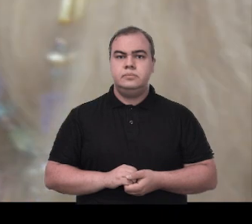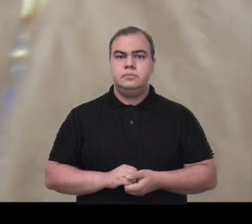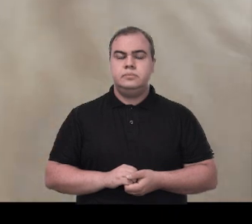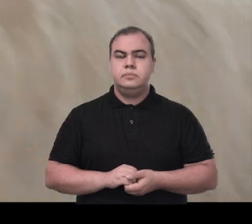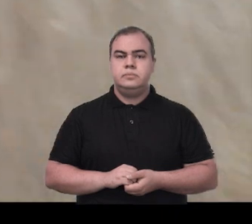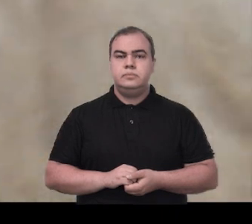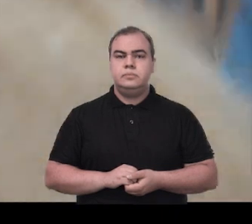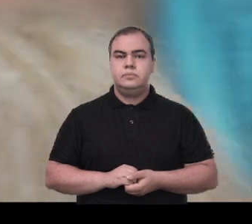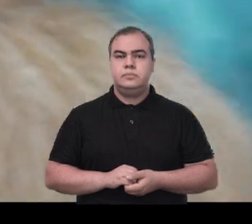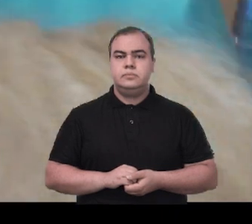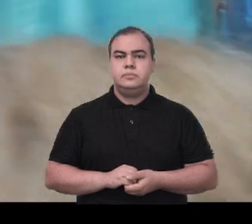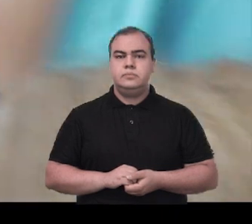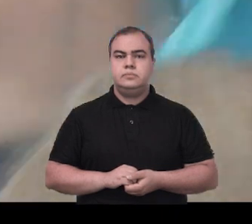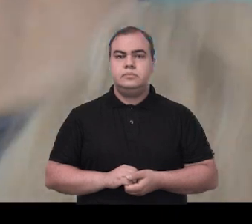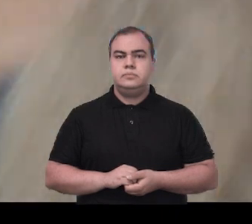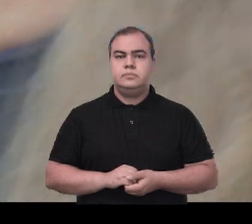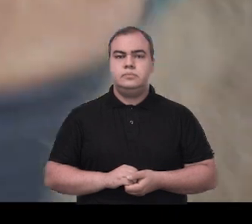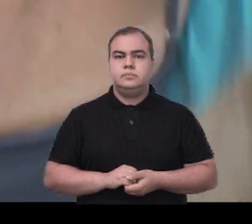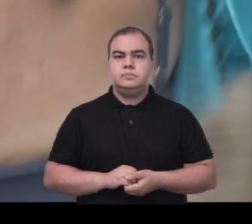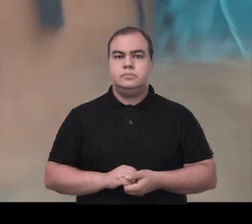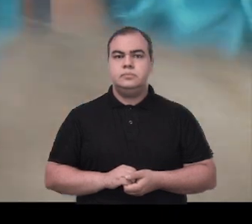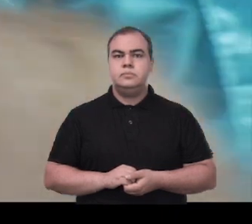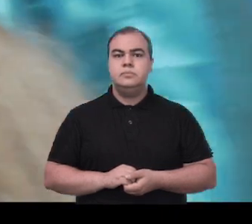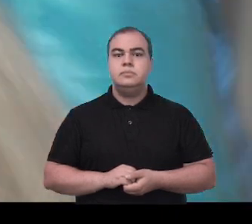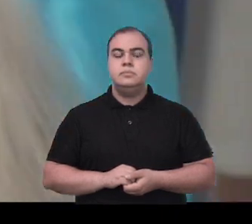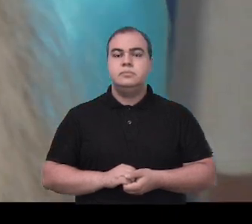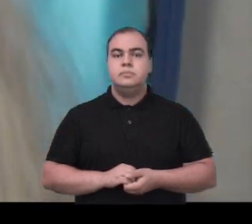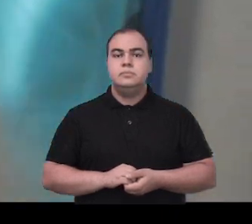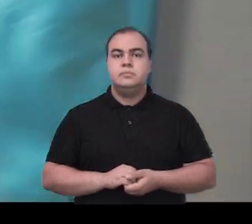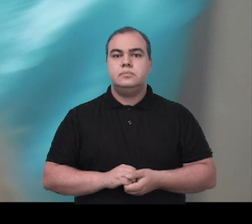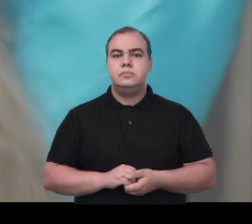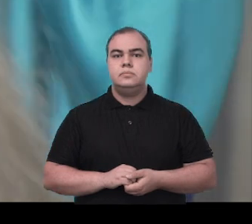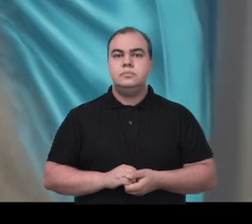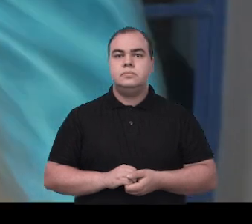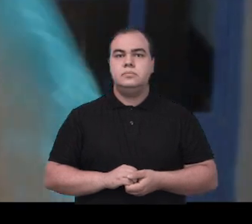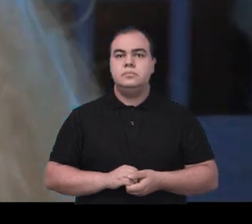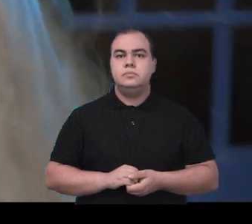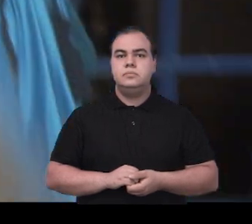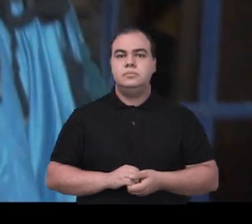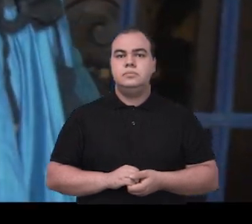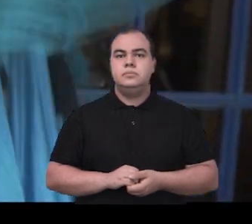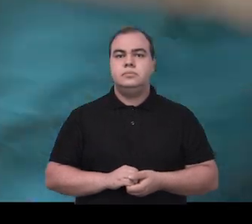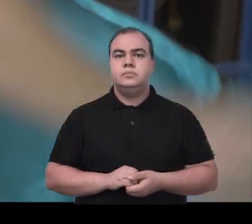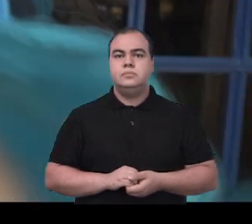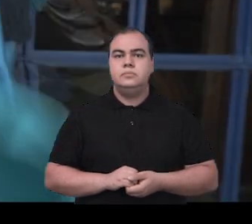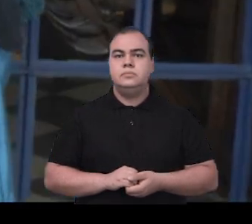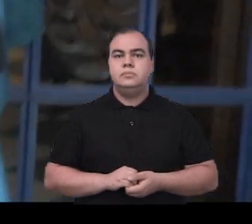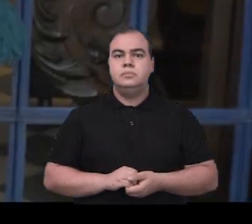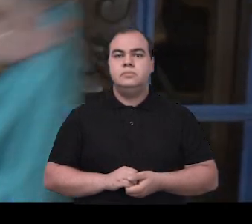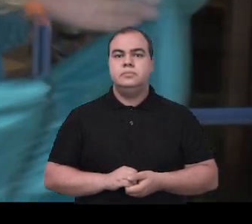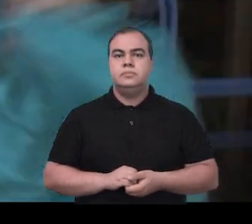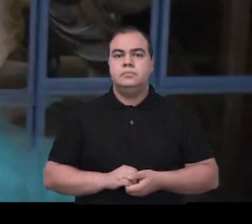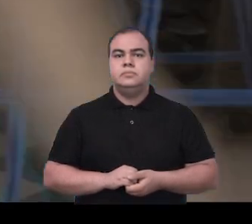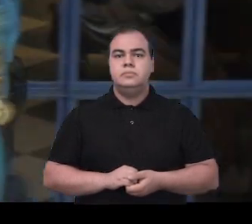Em câmera lenta, nos corredores do casarão, as mulheres de saias coloridas estão dançando. Elas giram, movimentam suas